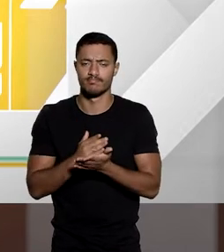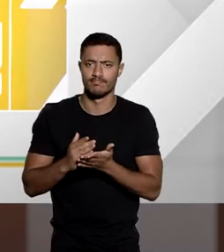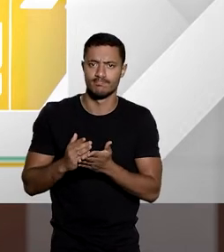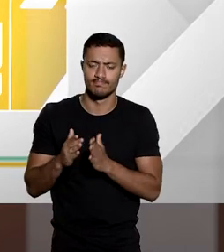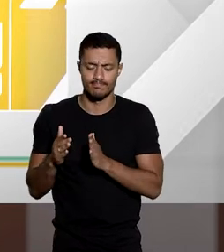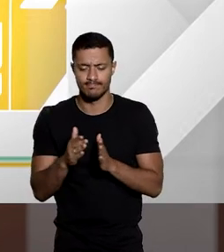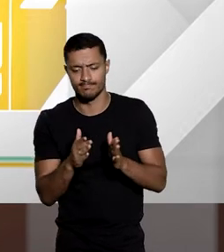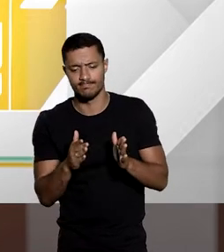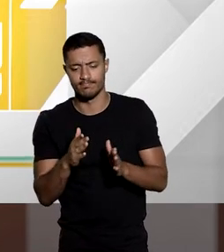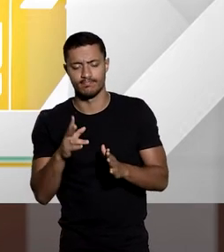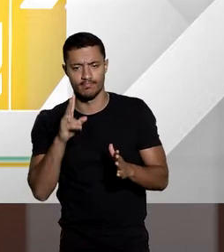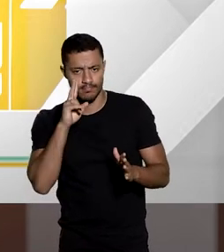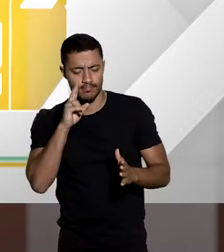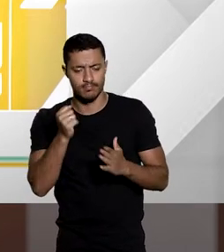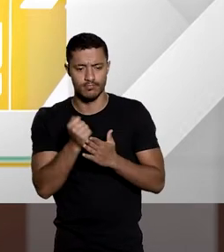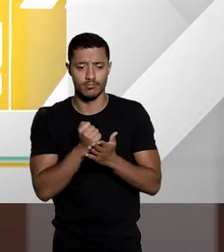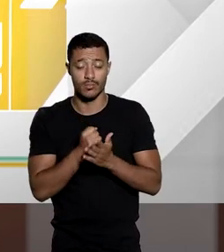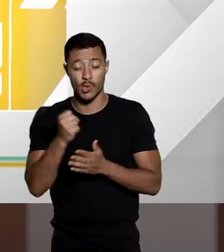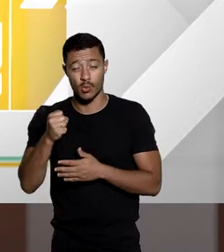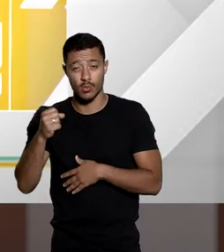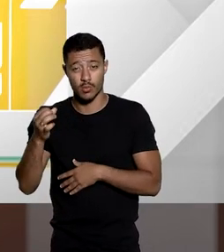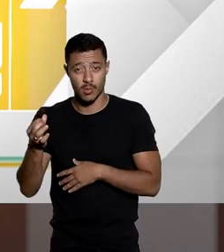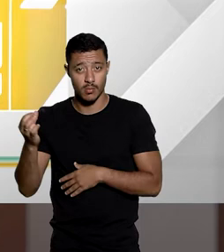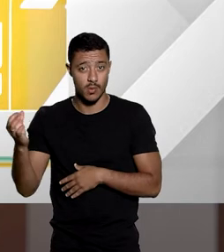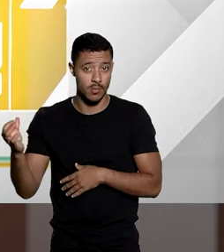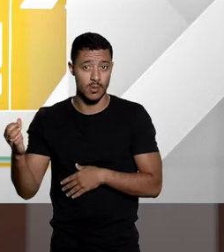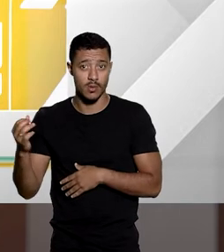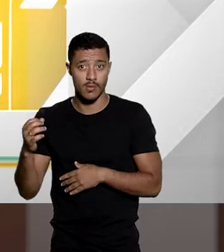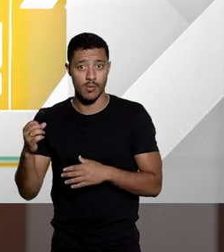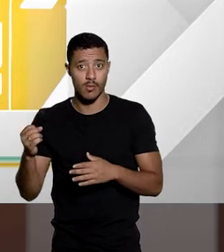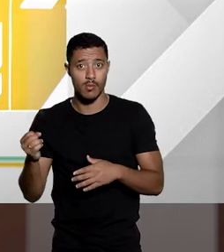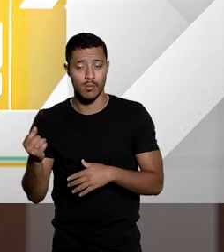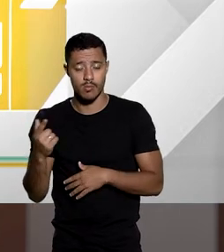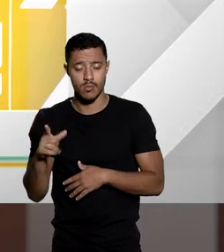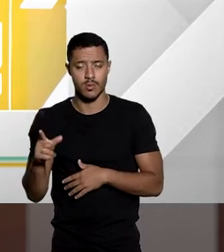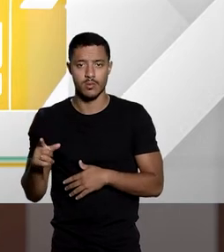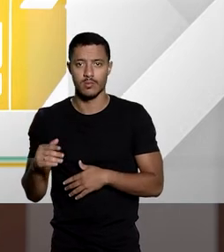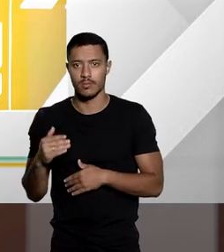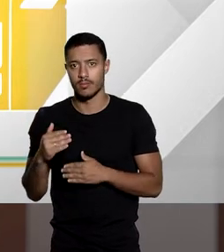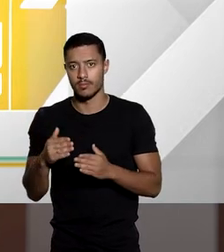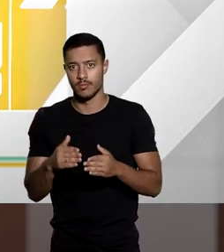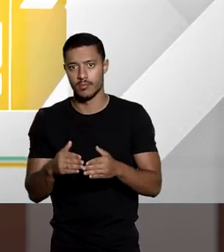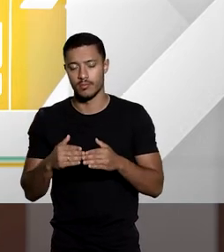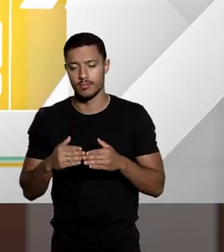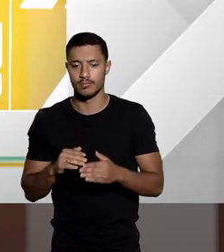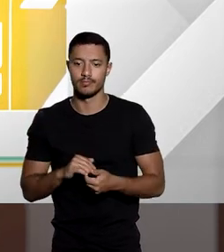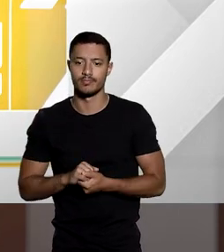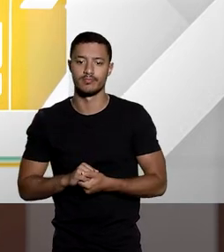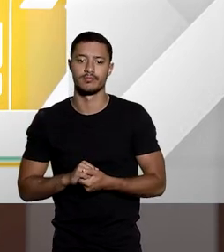direcionar os contratos ou a 8.666 já foi revogada? Por favor, professora Irene.